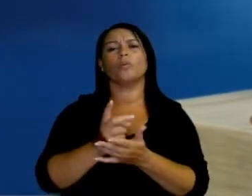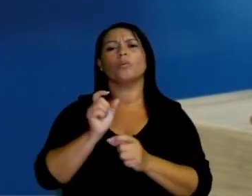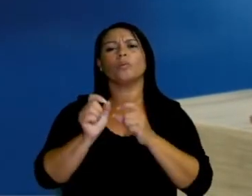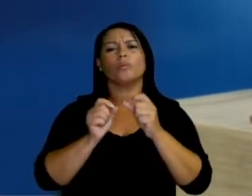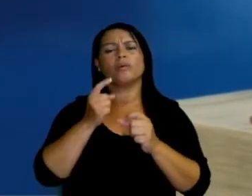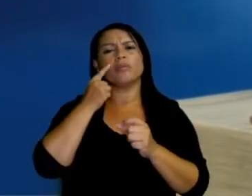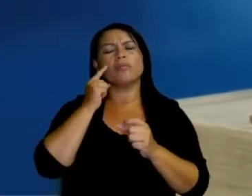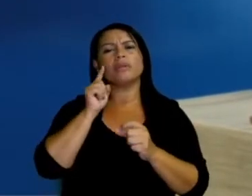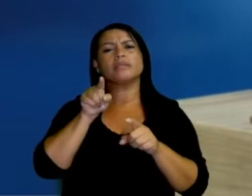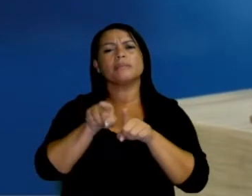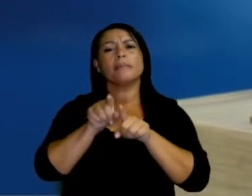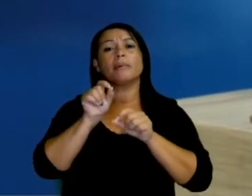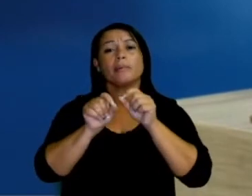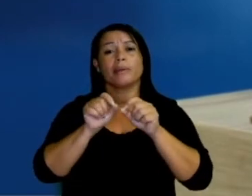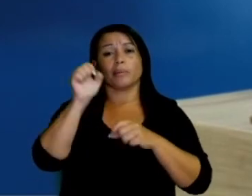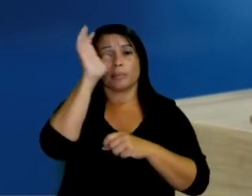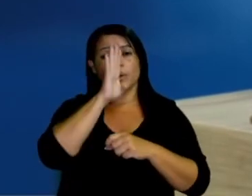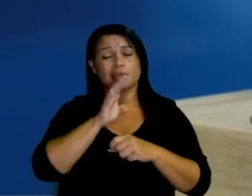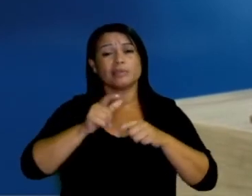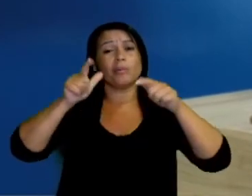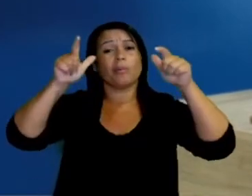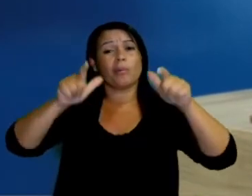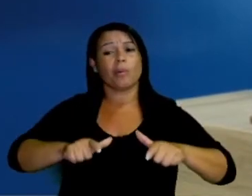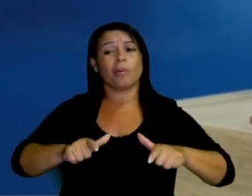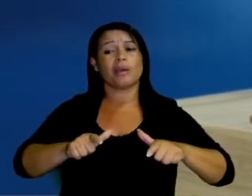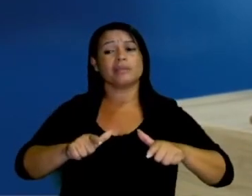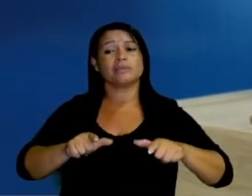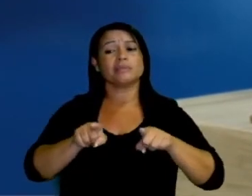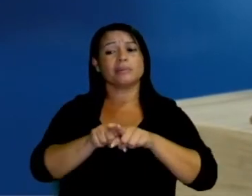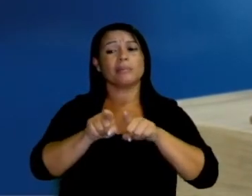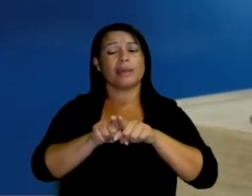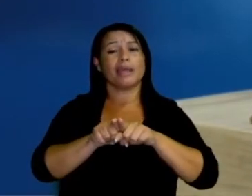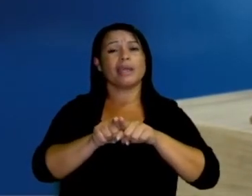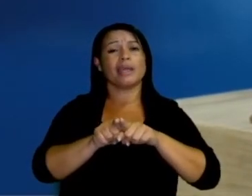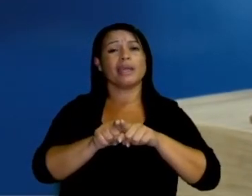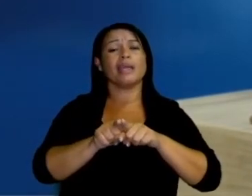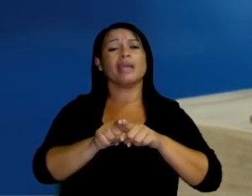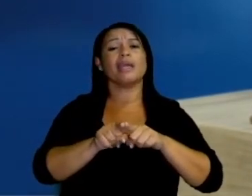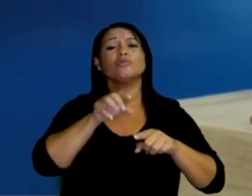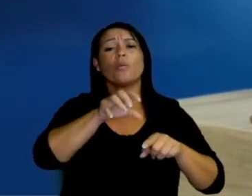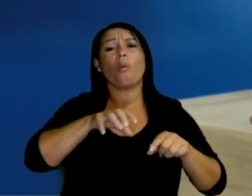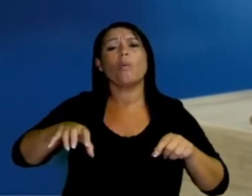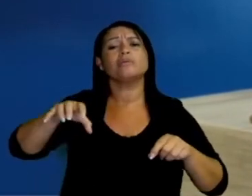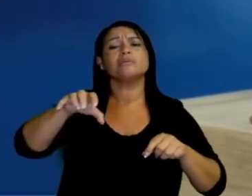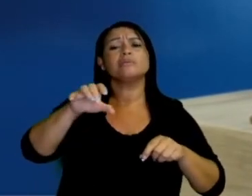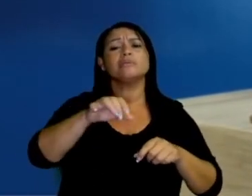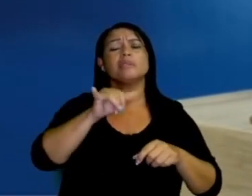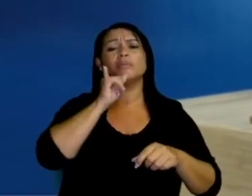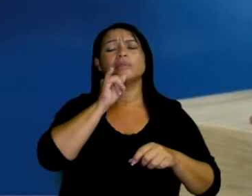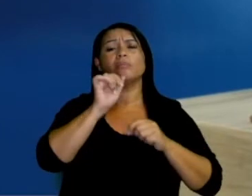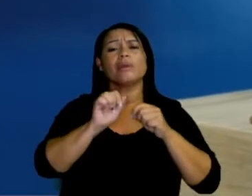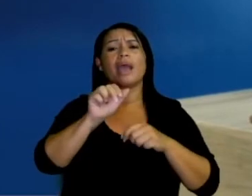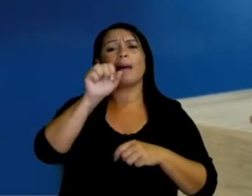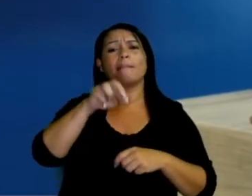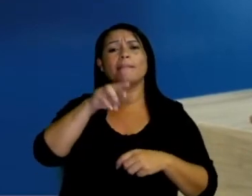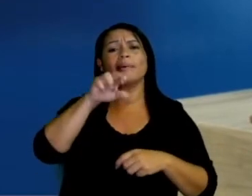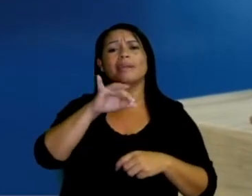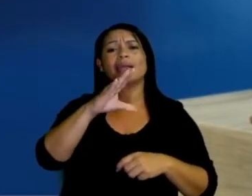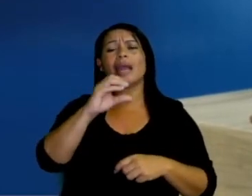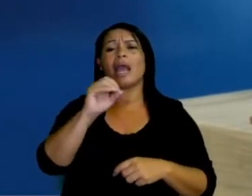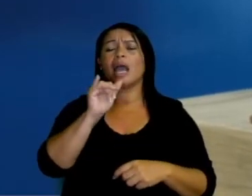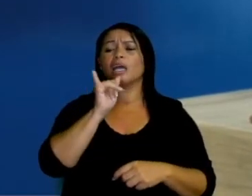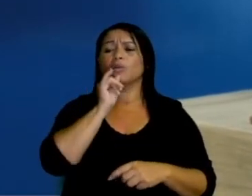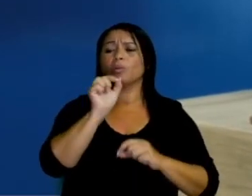aqui a questão do Brasil e sua localização em termos de continente americano. Então, a gente tem 2 classificações aí. A primeira classificação, que se baseia